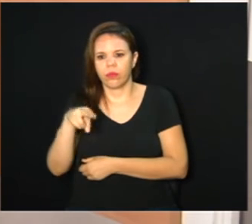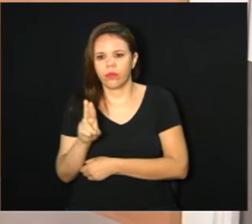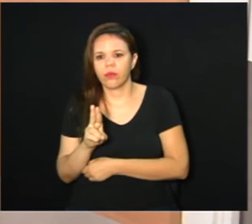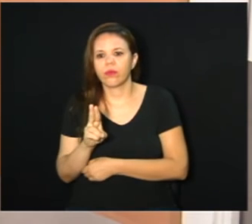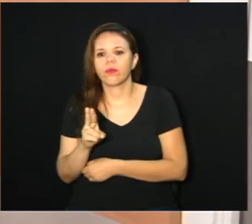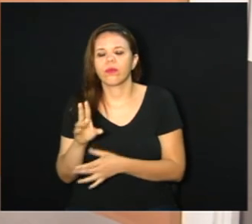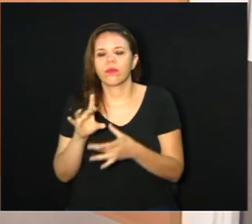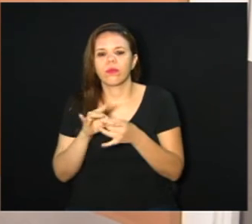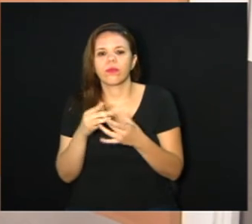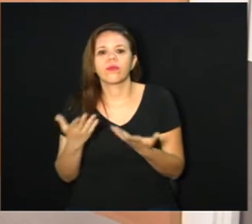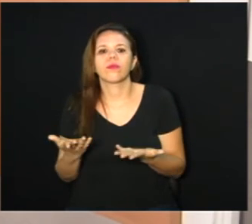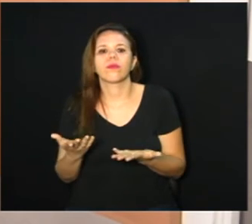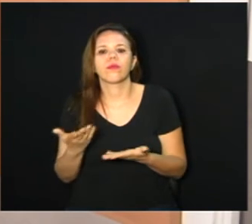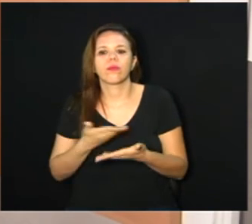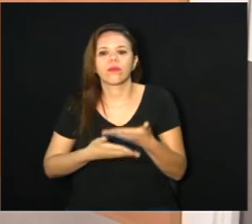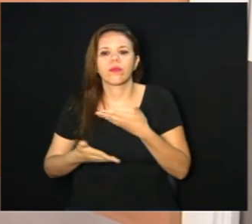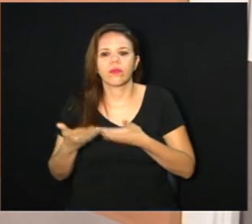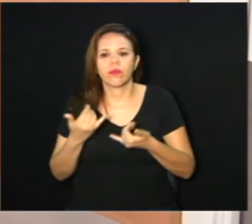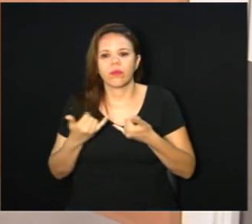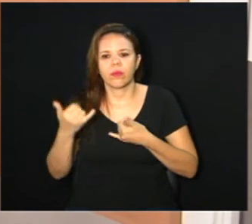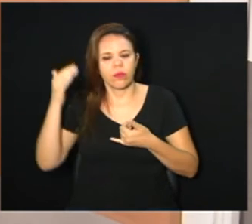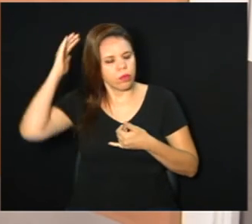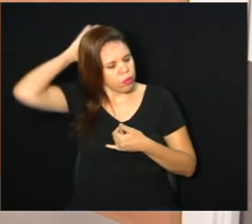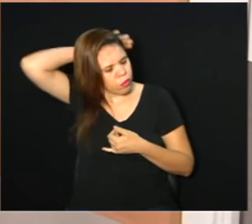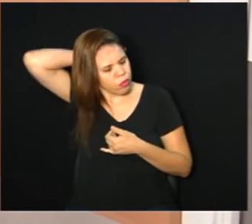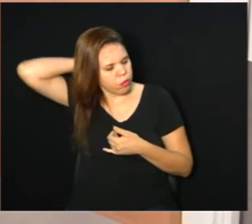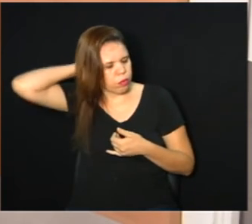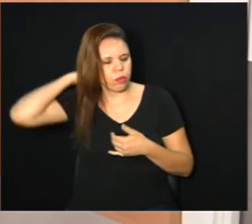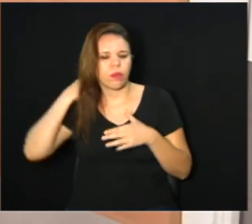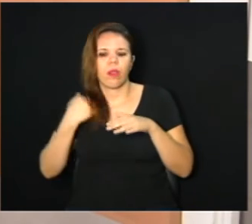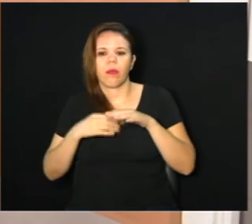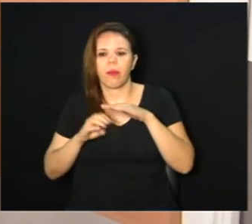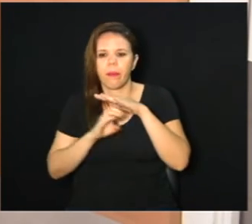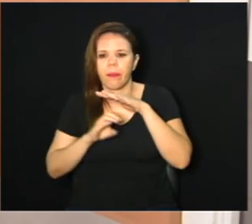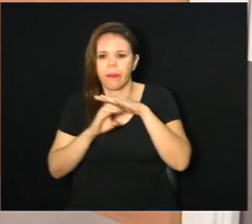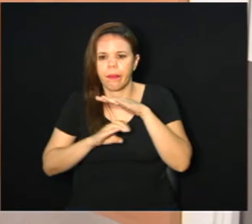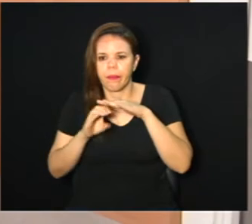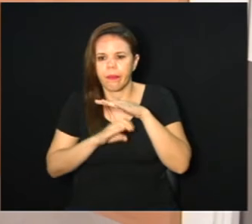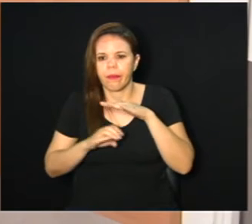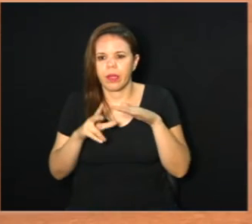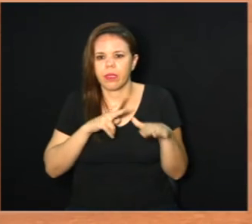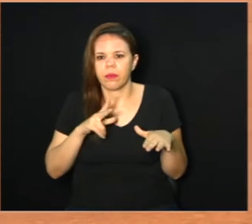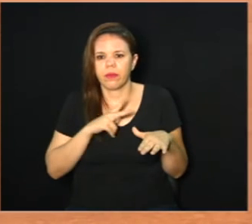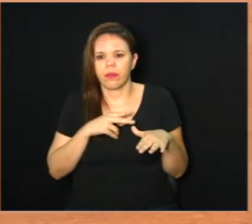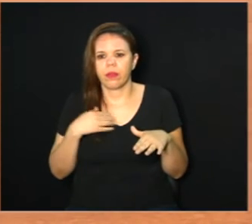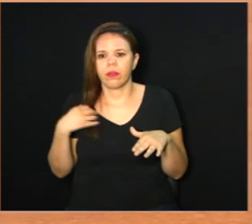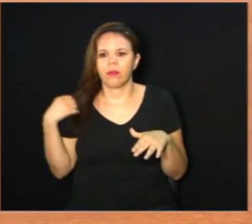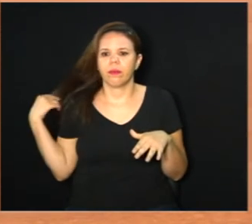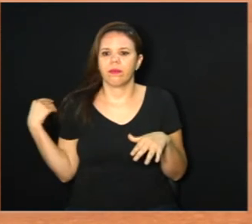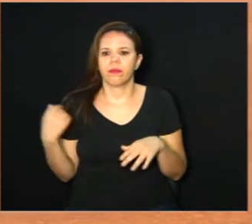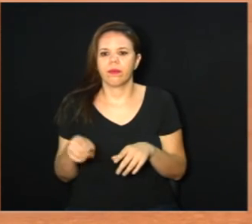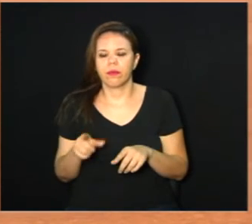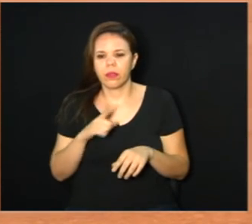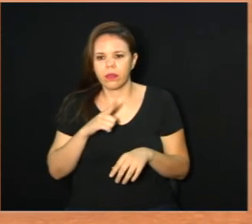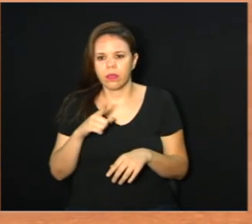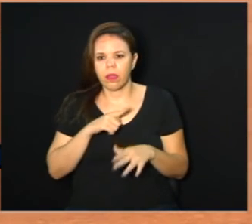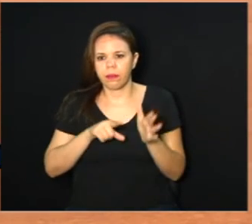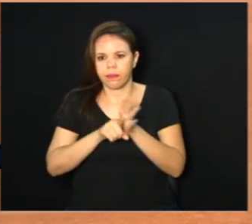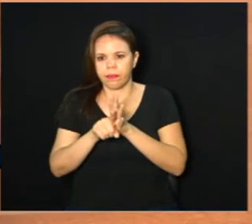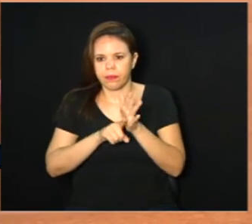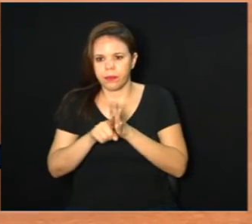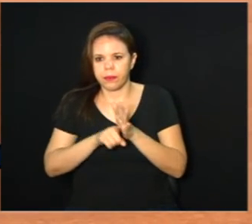Como que é a troca de informações? É claro que é uma empresa privada, né? Mas ela tem aí o seu campo de